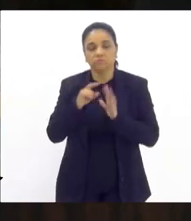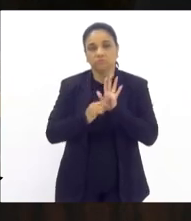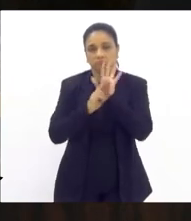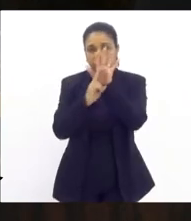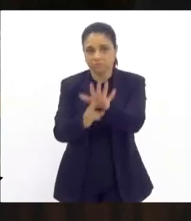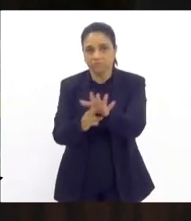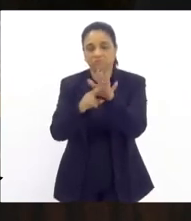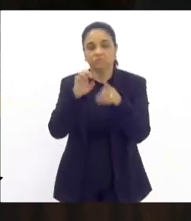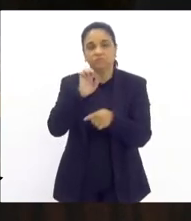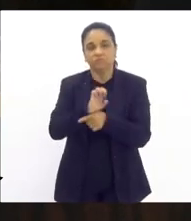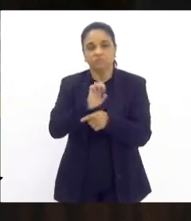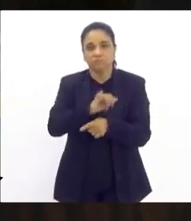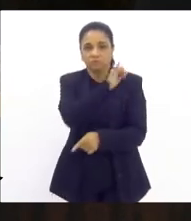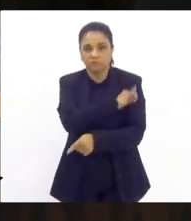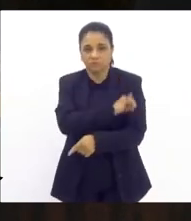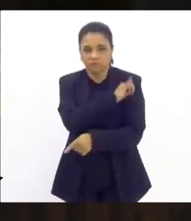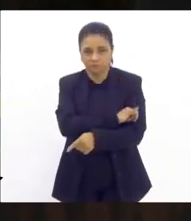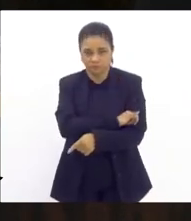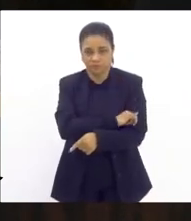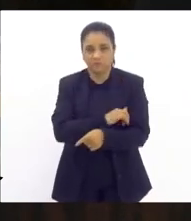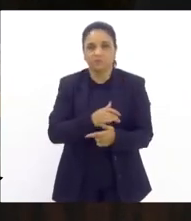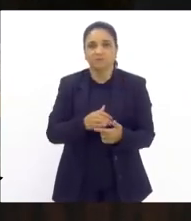Janeiro tá